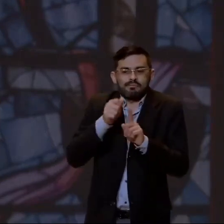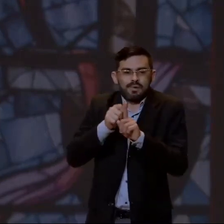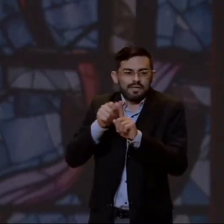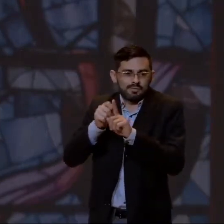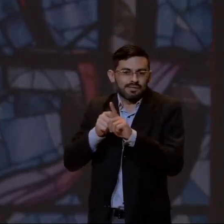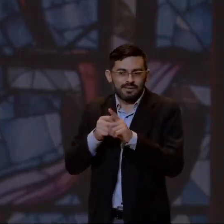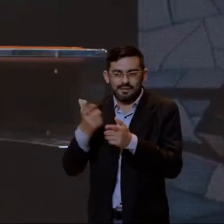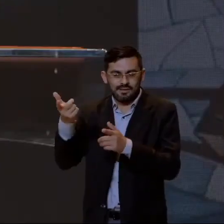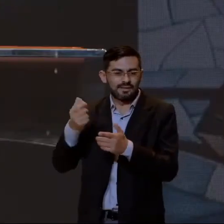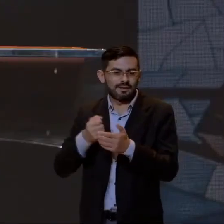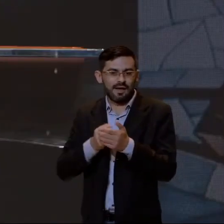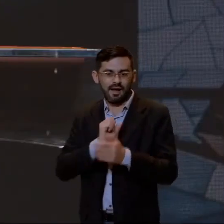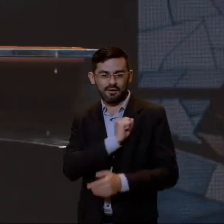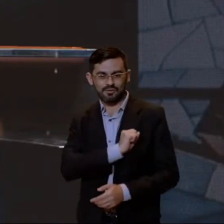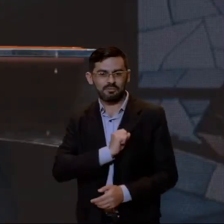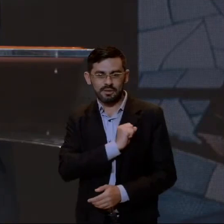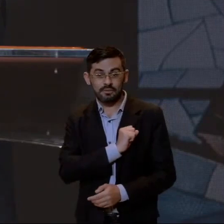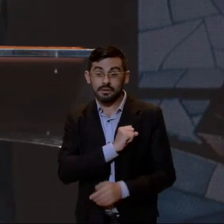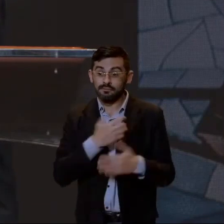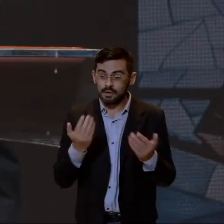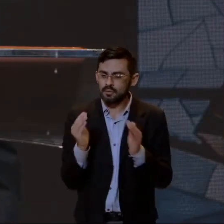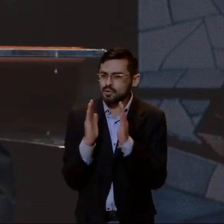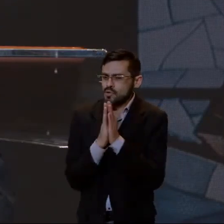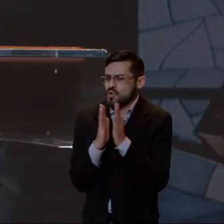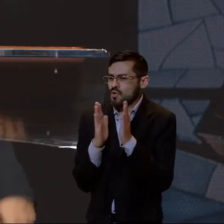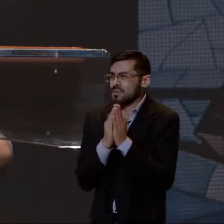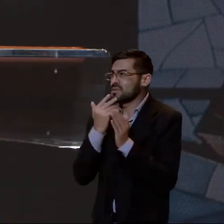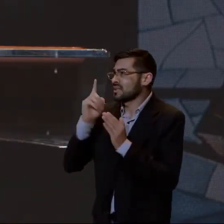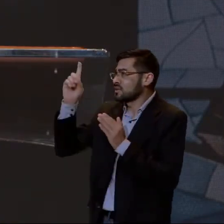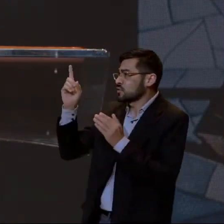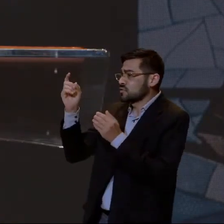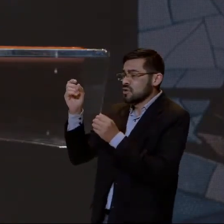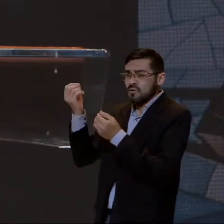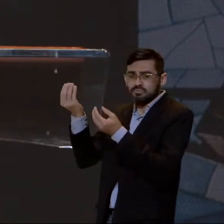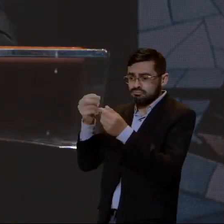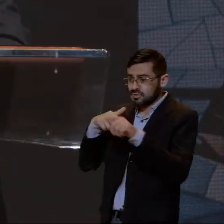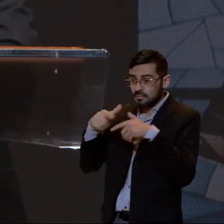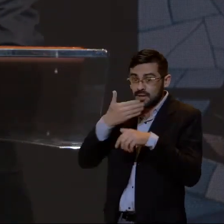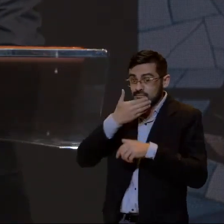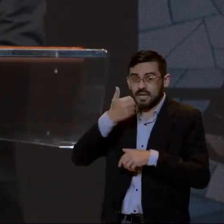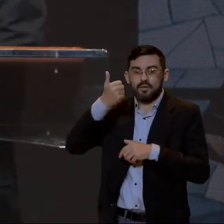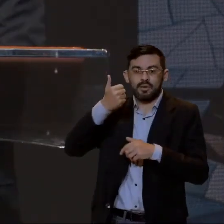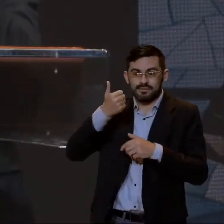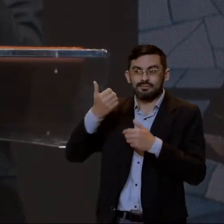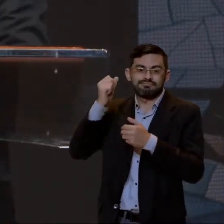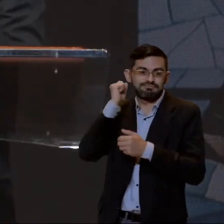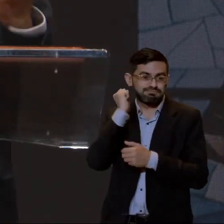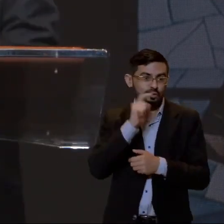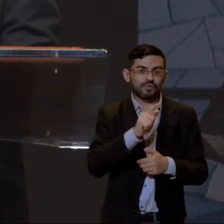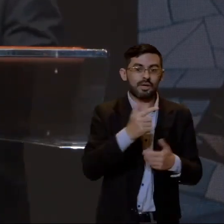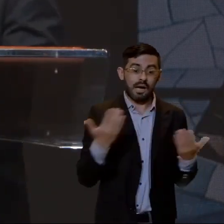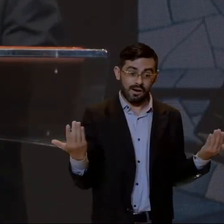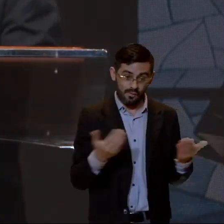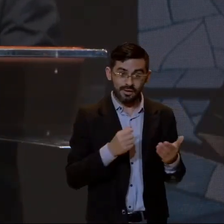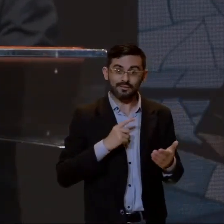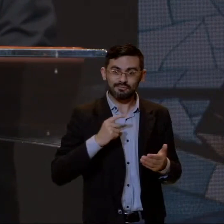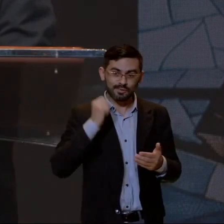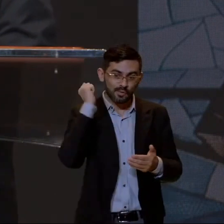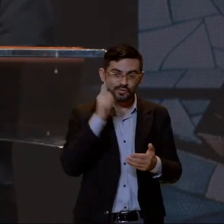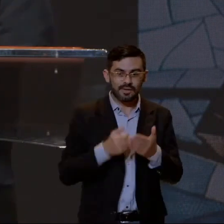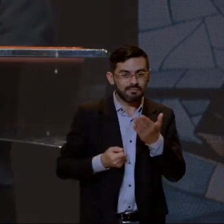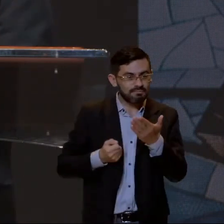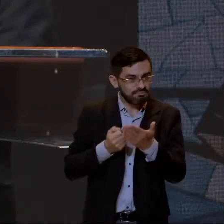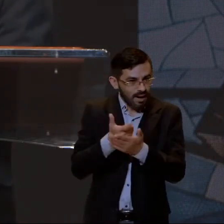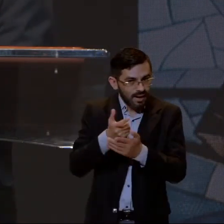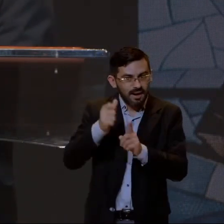do seu filho. Então ele ora por uma boa vaga de trabalho, e uma boa vaga vem. Ele agora tem recursos